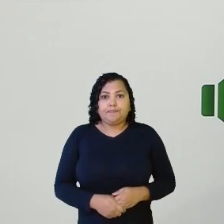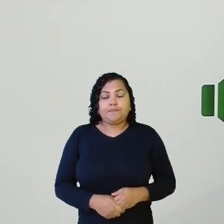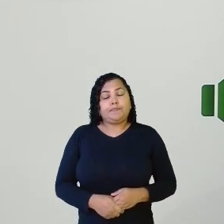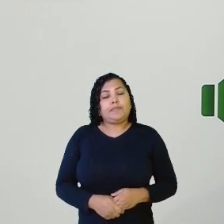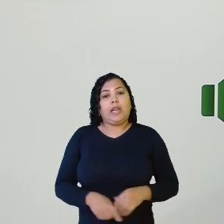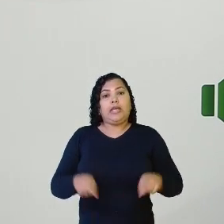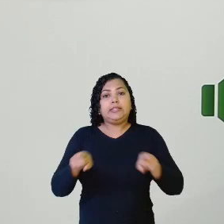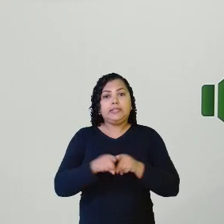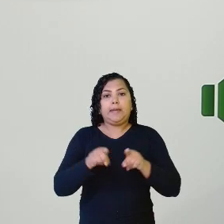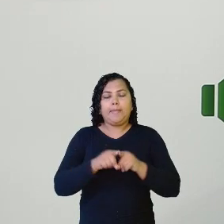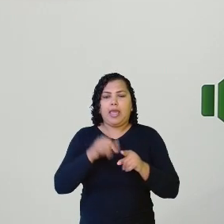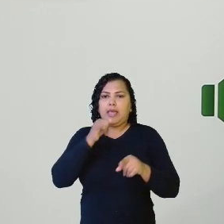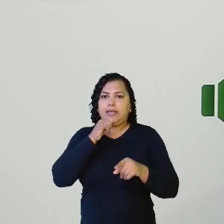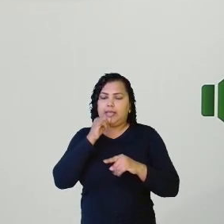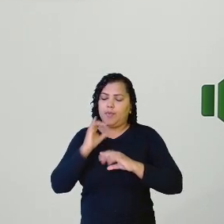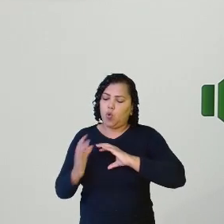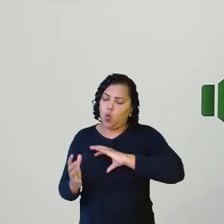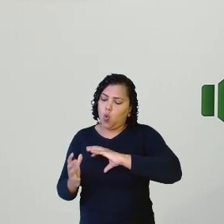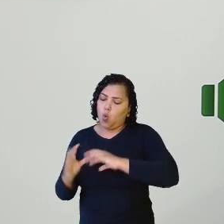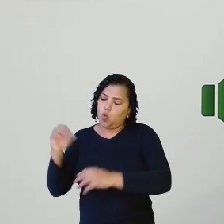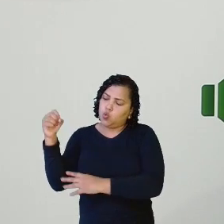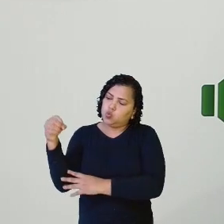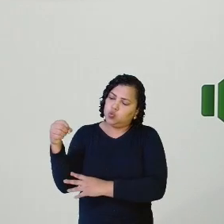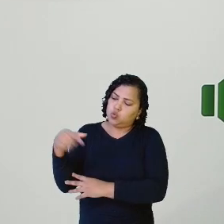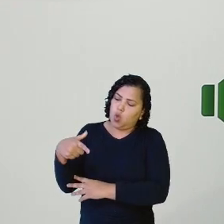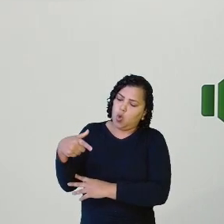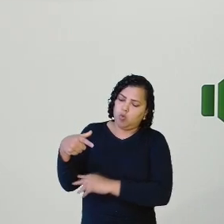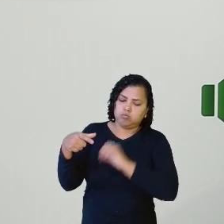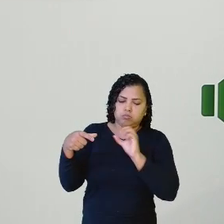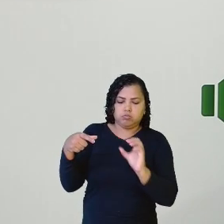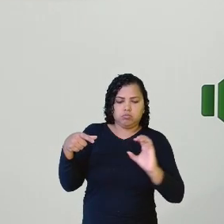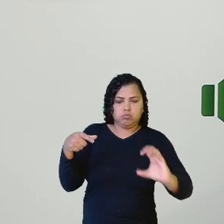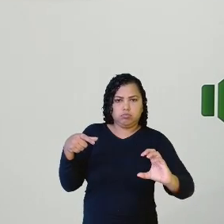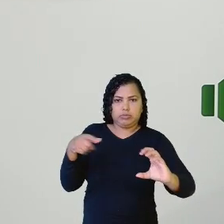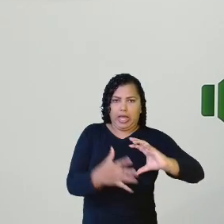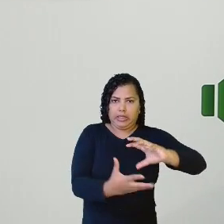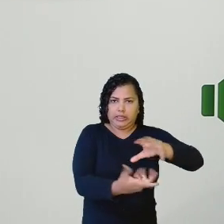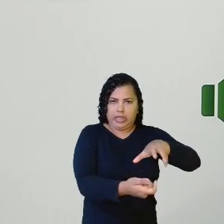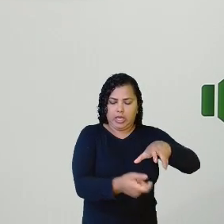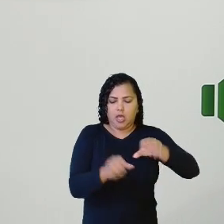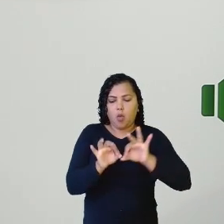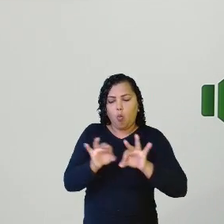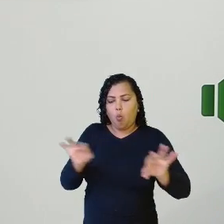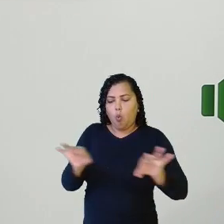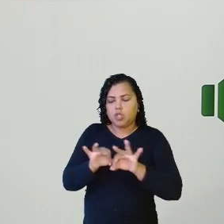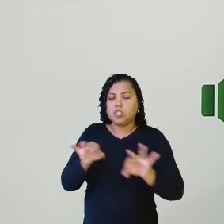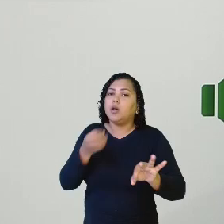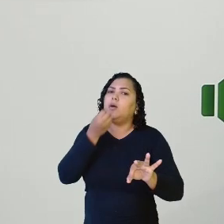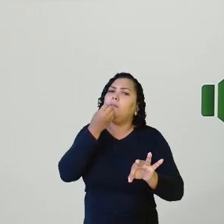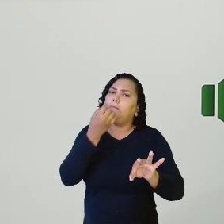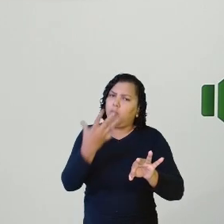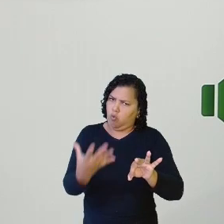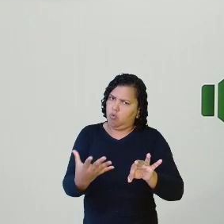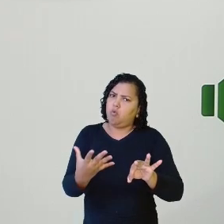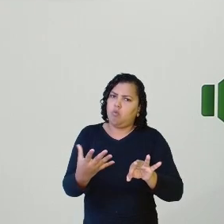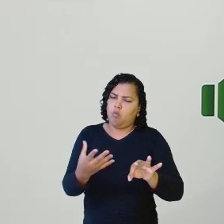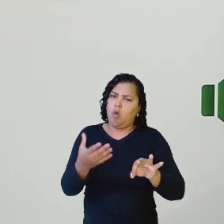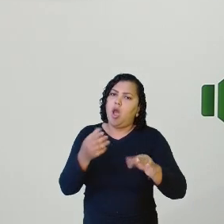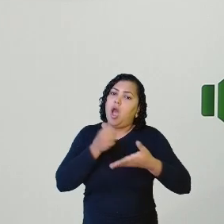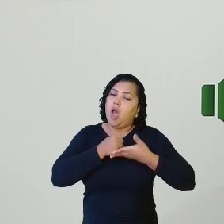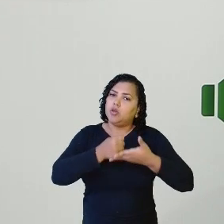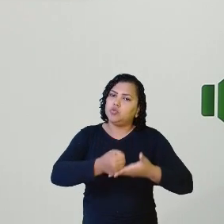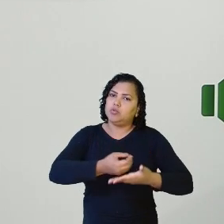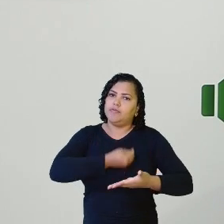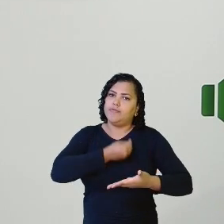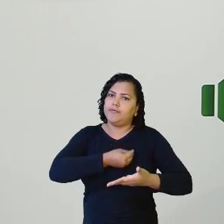com que essa distância, que nem é tão distante e nem é tão próxima, favoreça as condições de vida. Então, nós temos aqui o